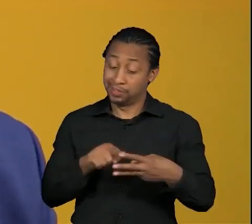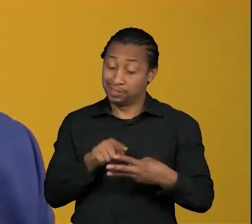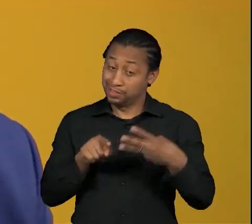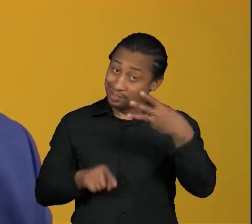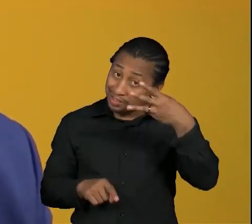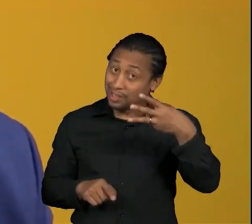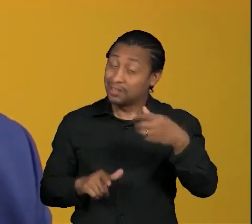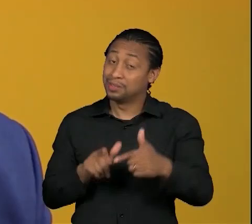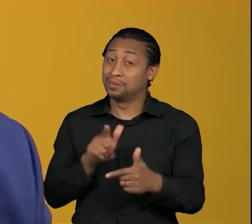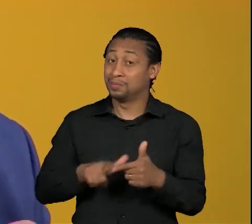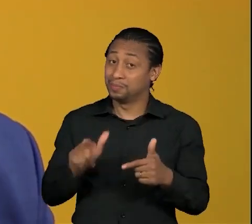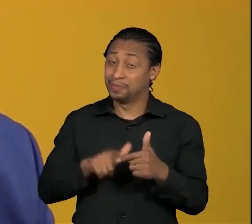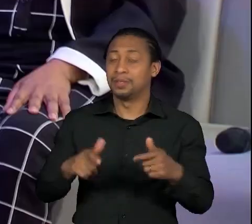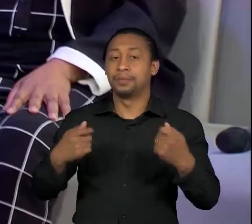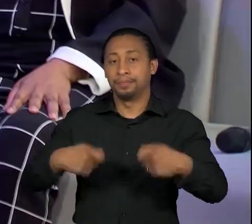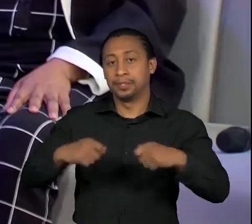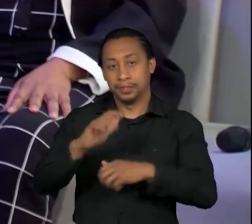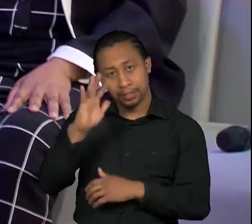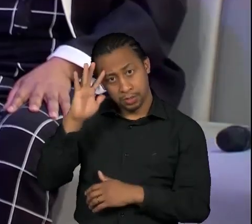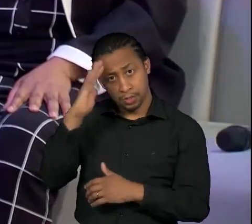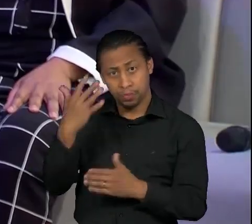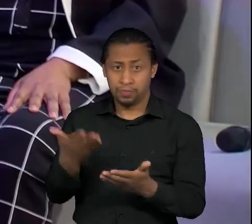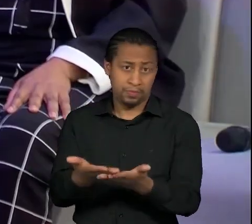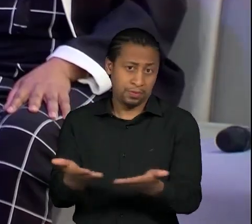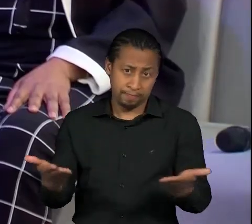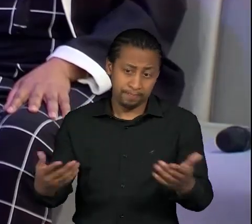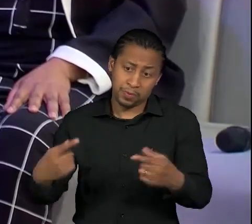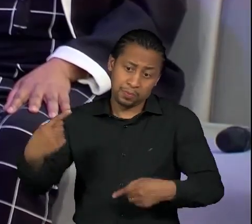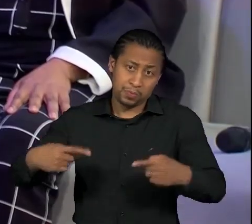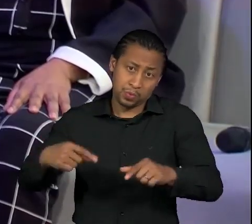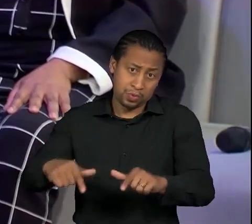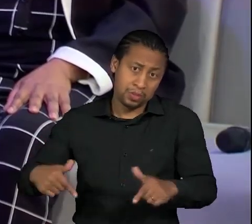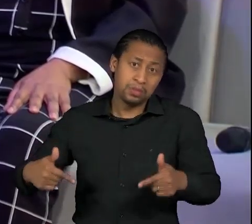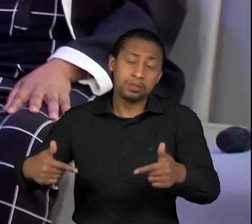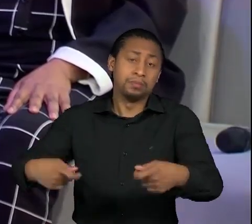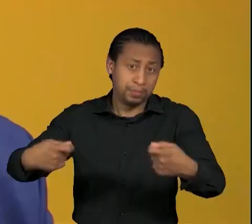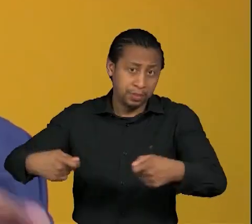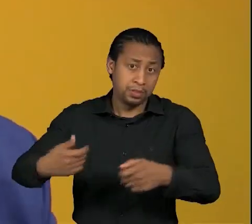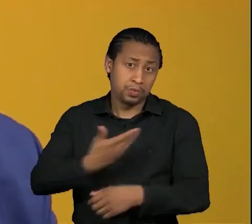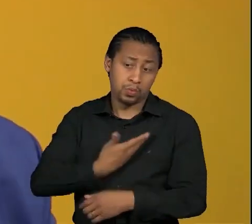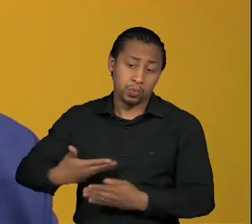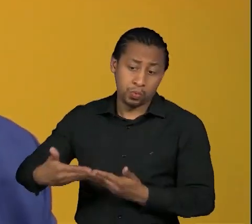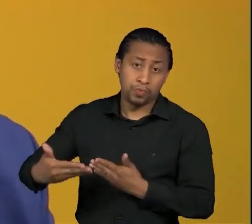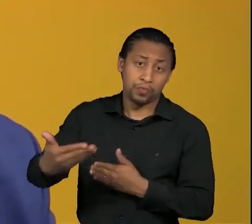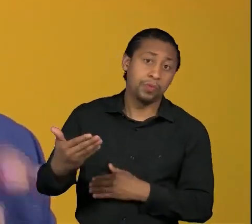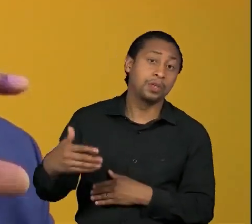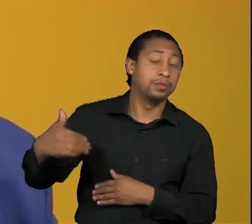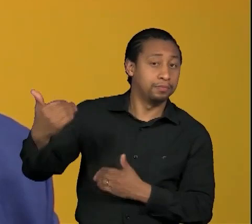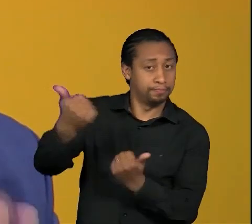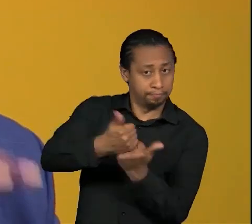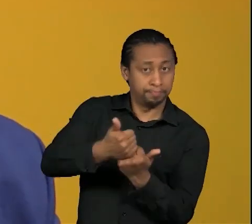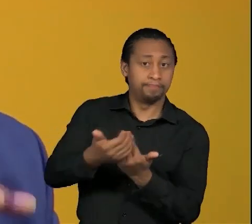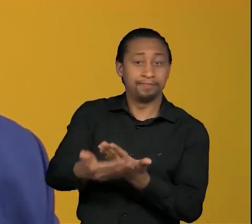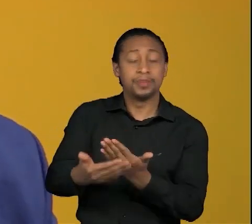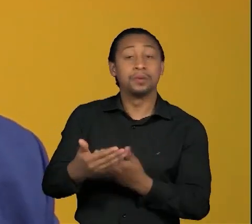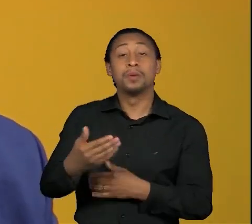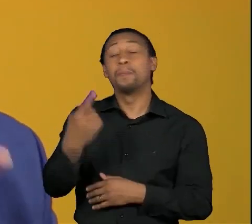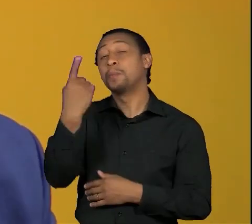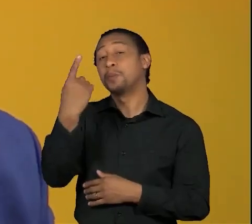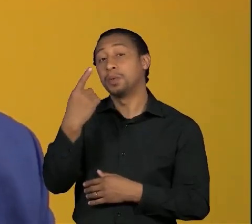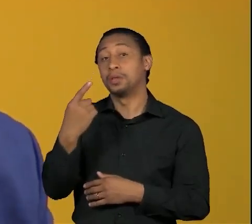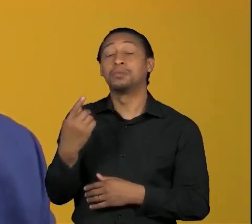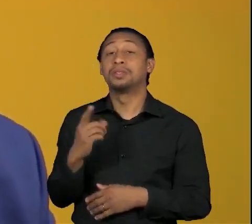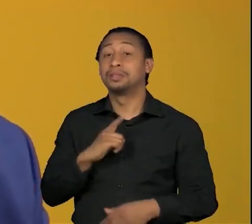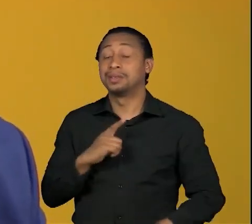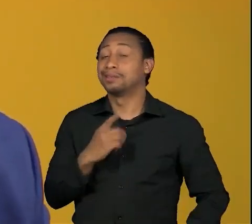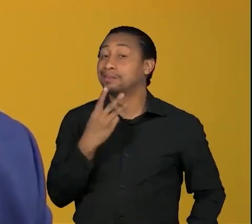ser fundamentais nas políticas que vão ser e que devem ser implementadas pelo próximo governo. Mas a primeira coisa é, nós temos 33 milhões de pessoas passando